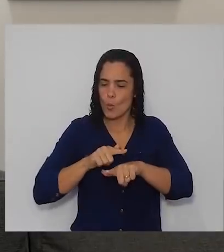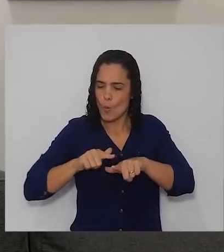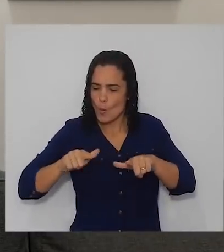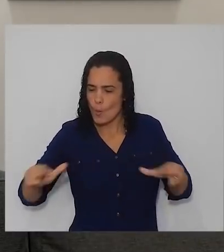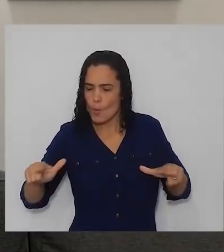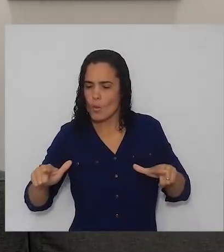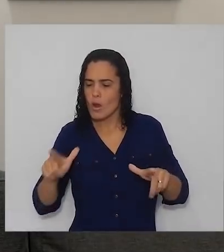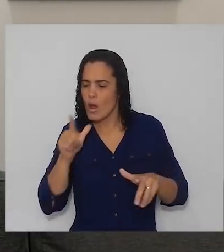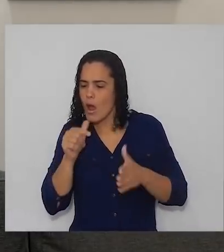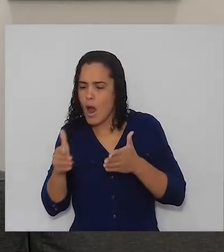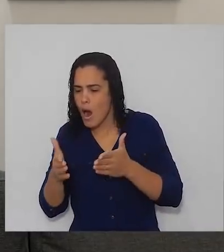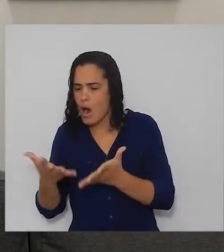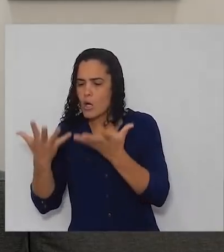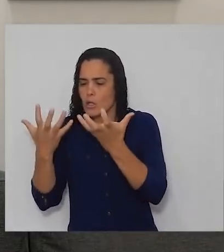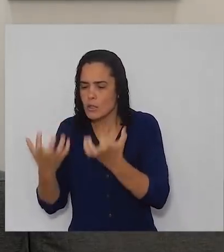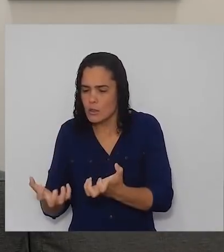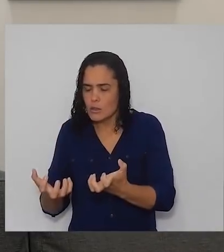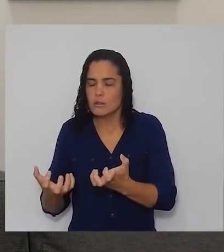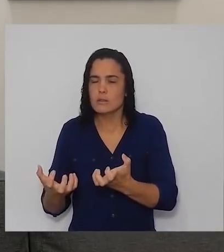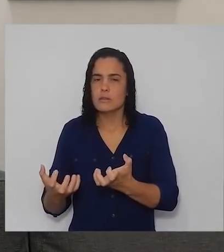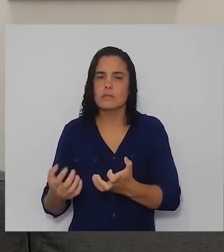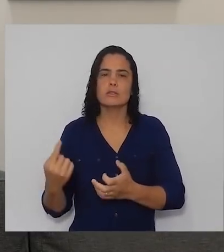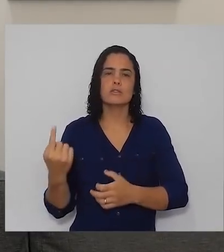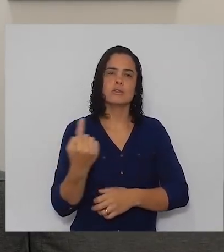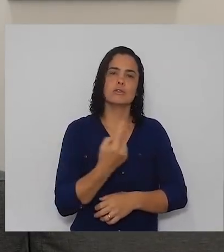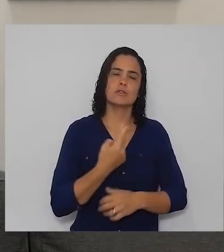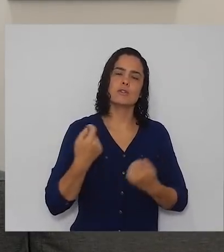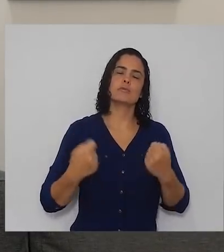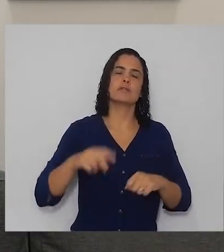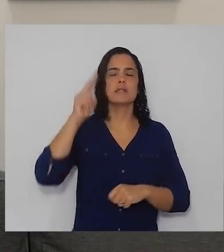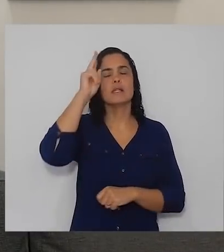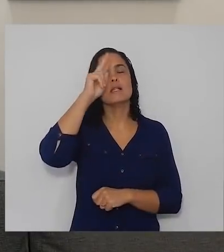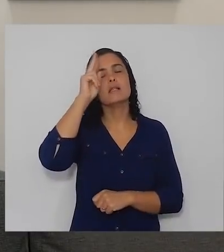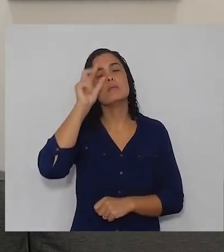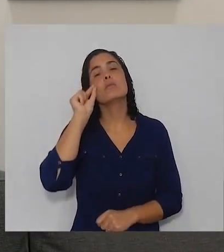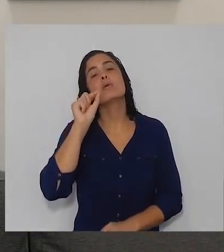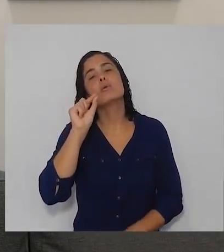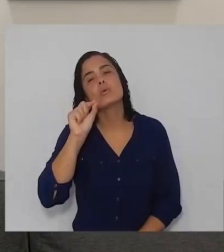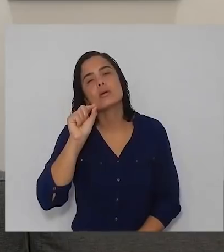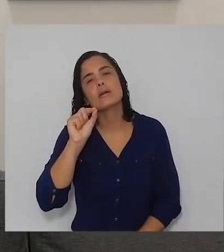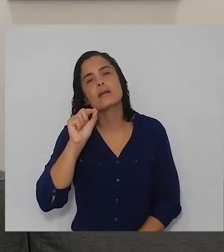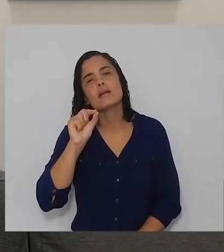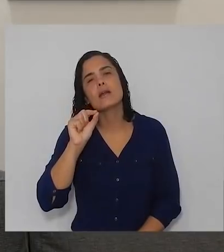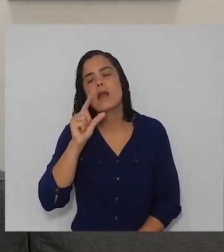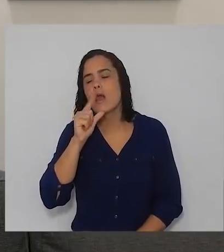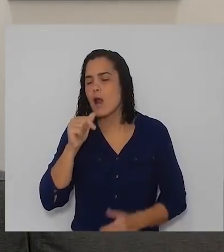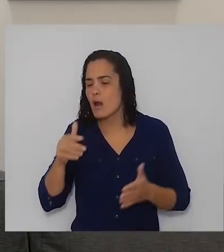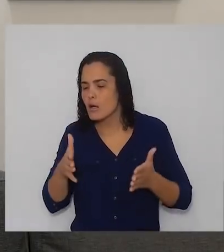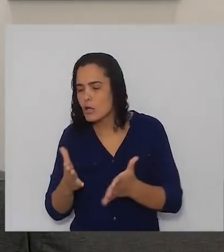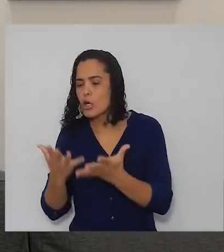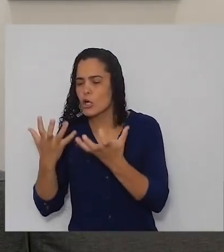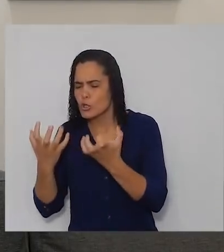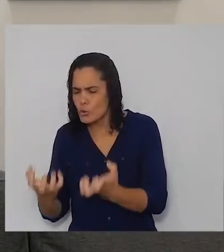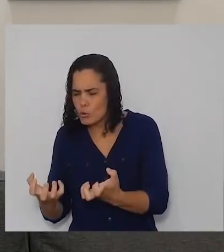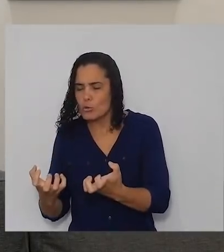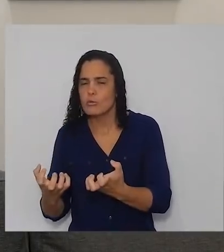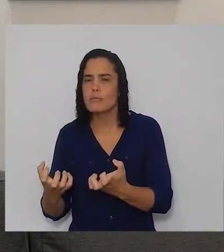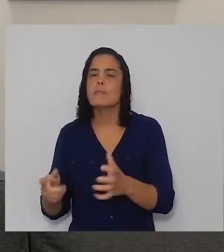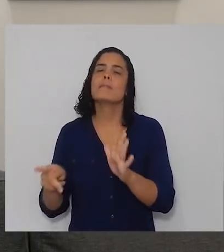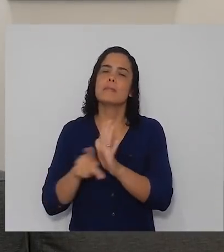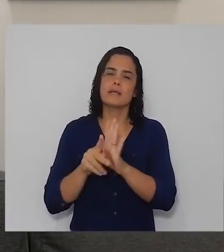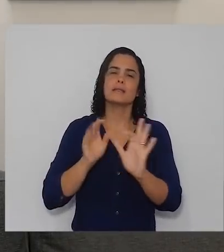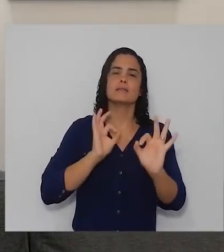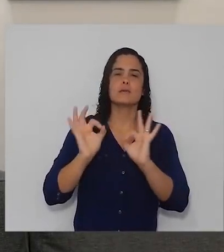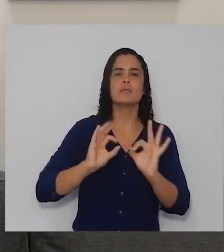de riachos secos, a gente precisa lembrar que os riachos secos fazem parte